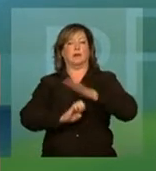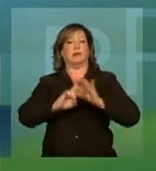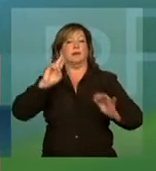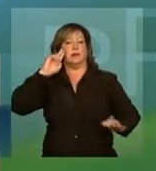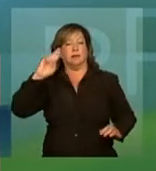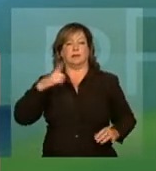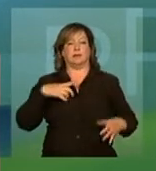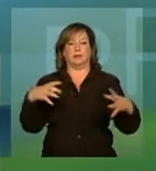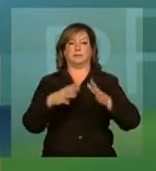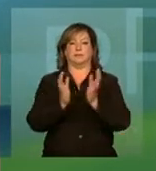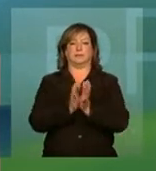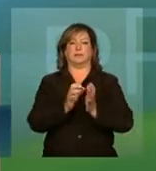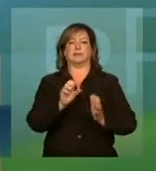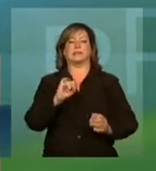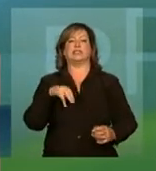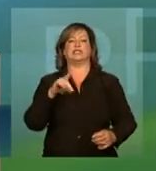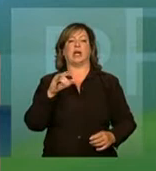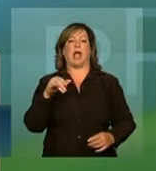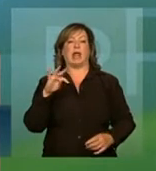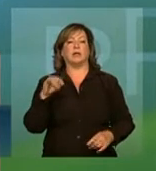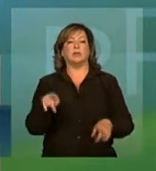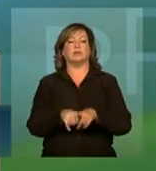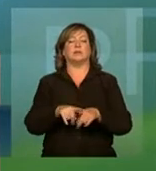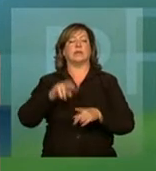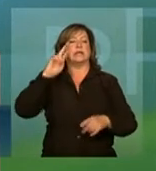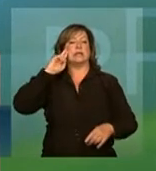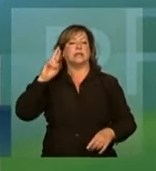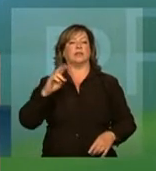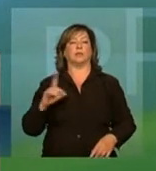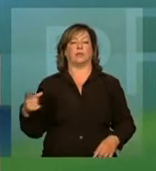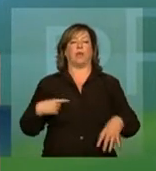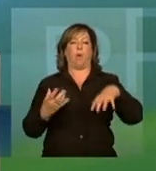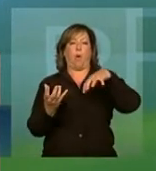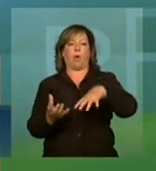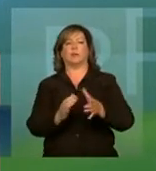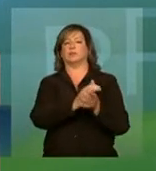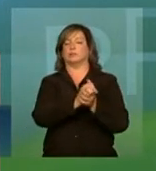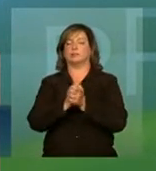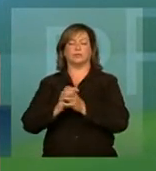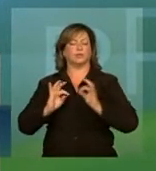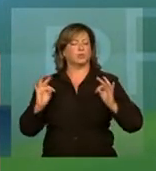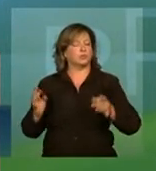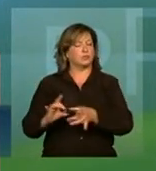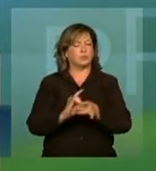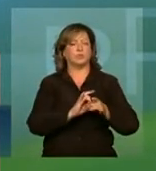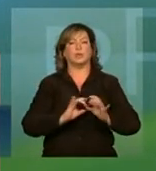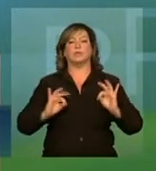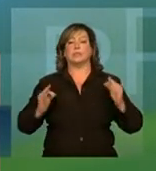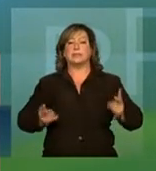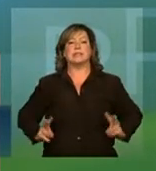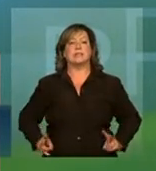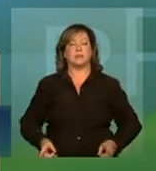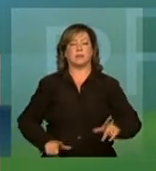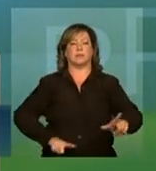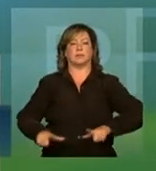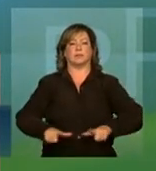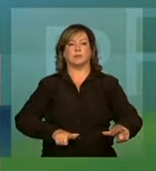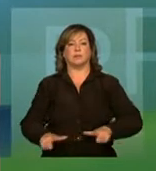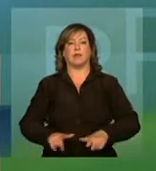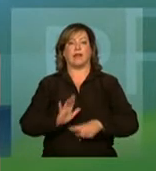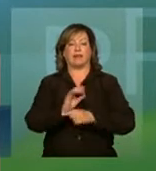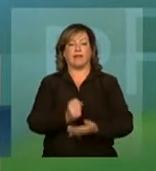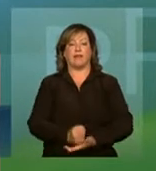lideranças sindicais e com os líderes políticos do Congresso. Em todos os momentos, procurei atuar em defesa da estabilidade